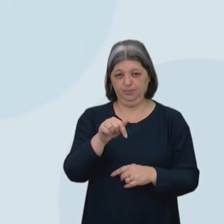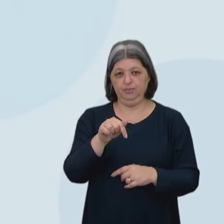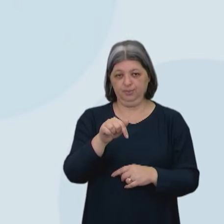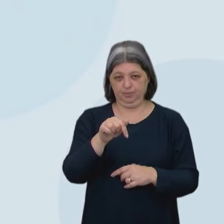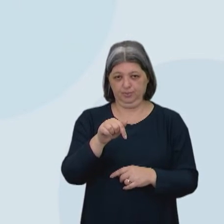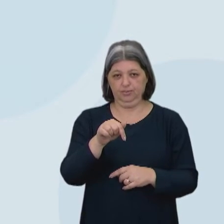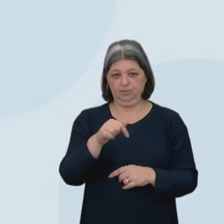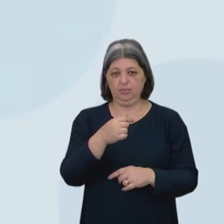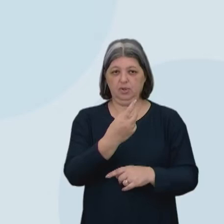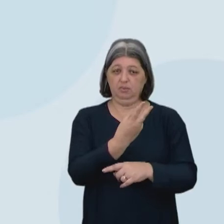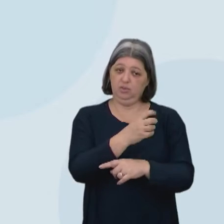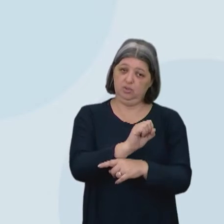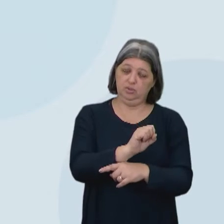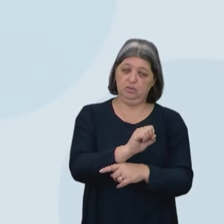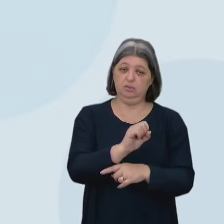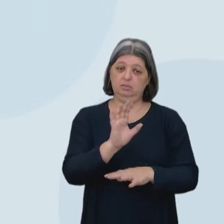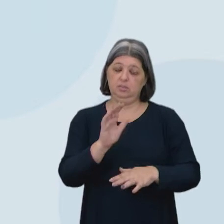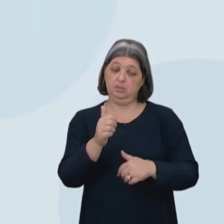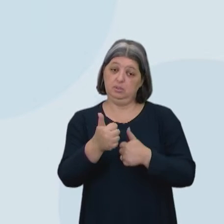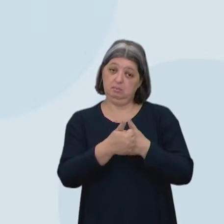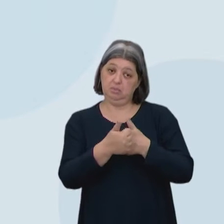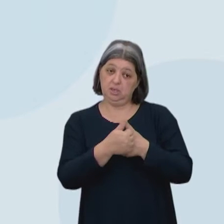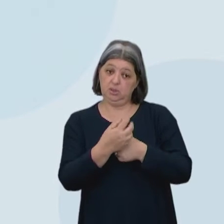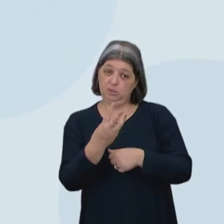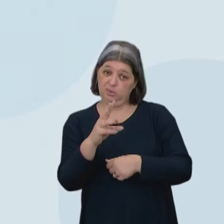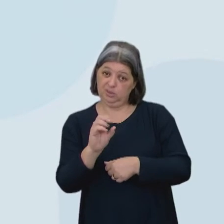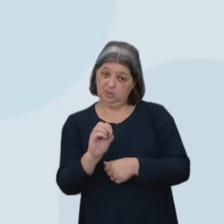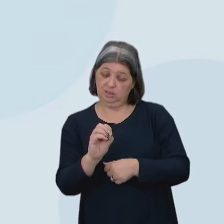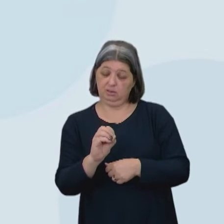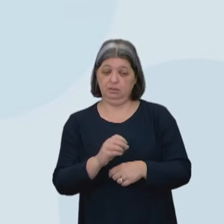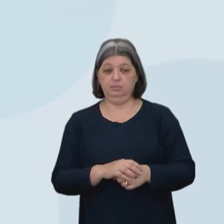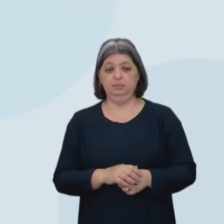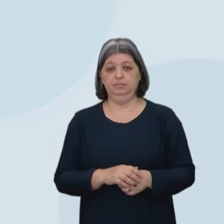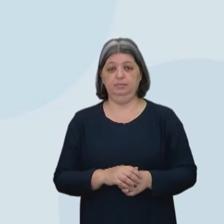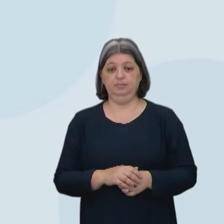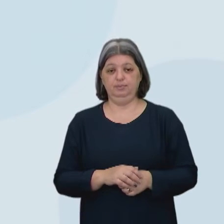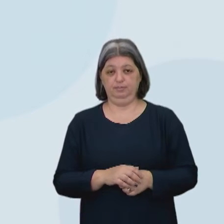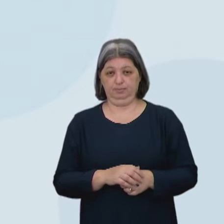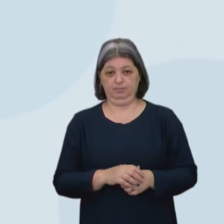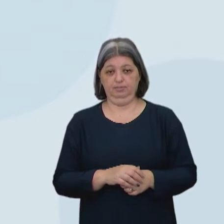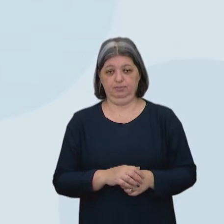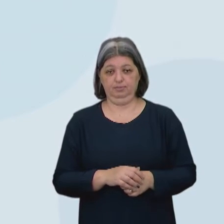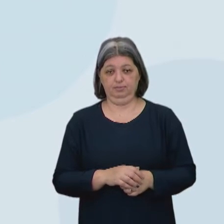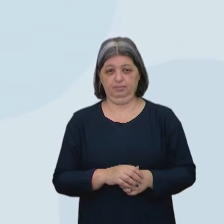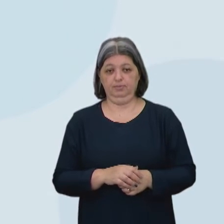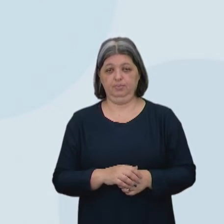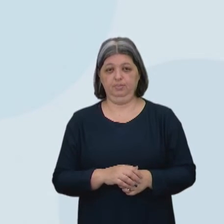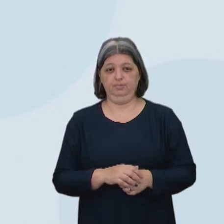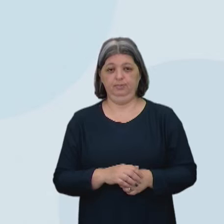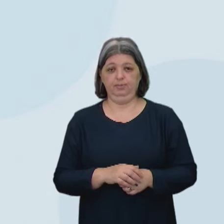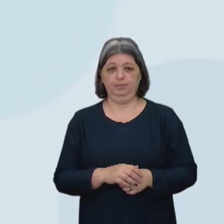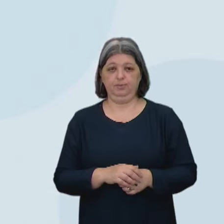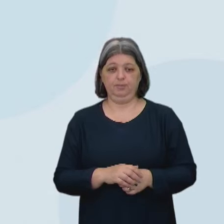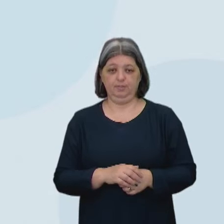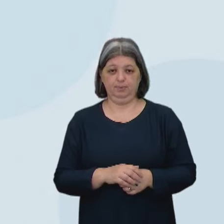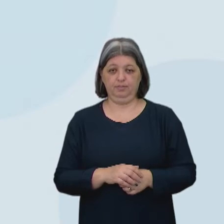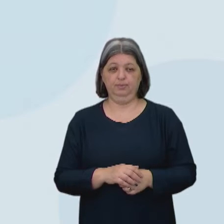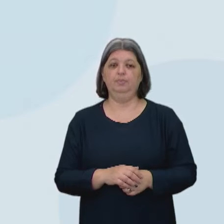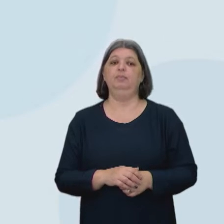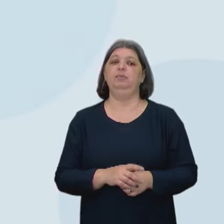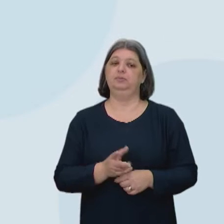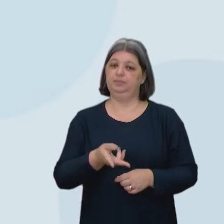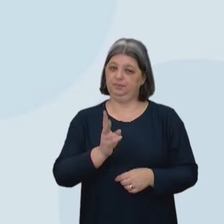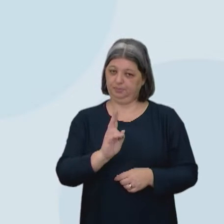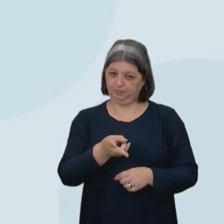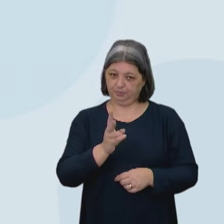é o mais próximo do 30, mas não passa do 30. E 28 para 30 sobram 2. Vou continuar, ainda não